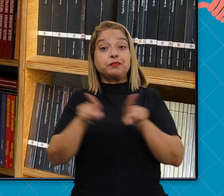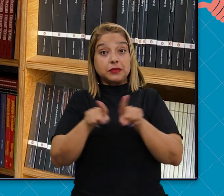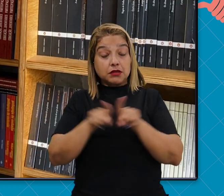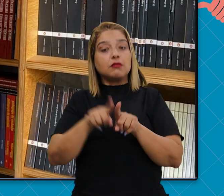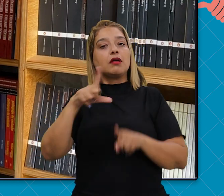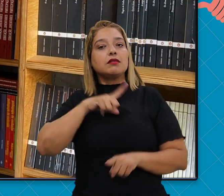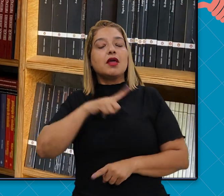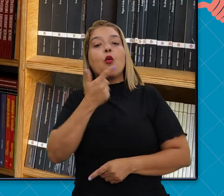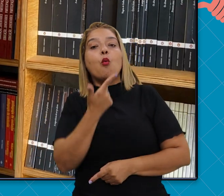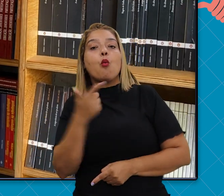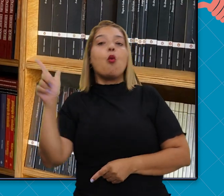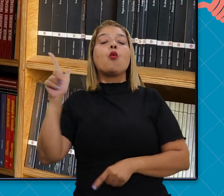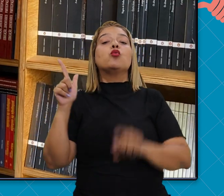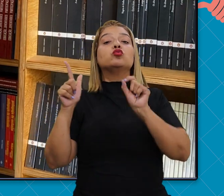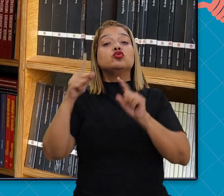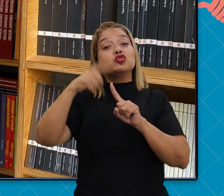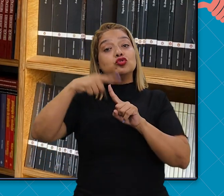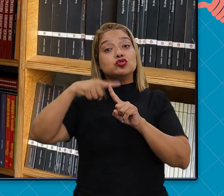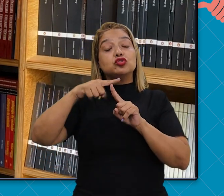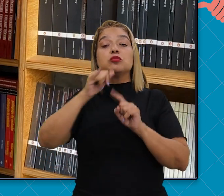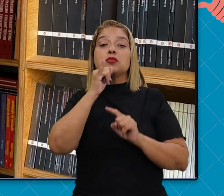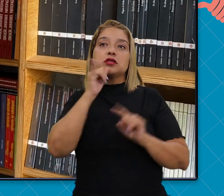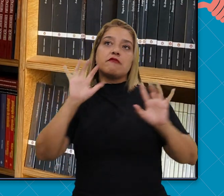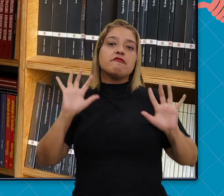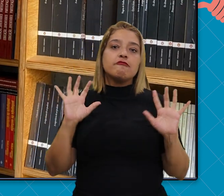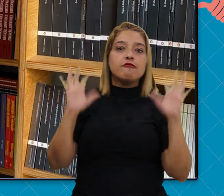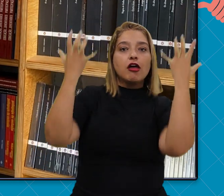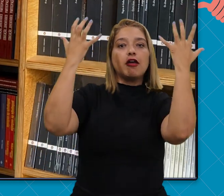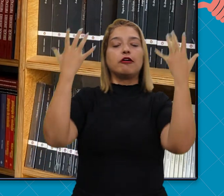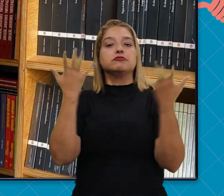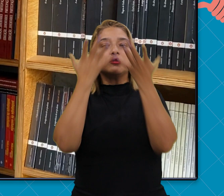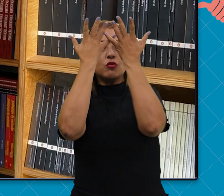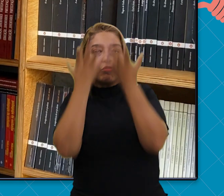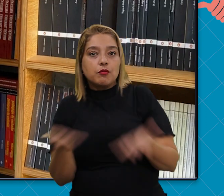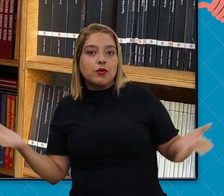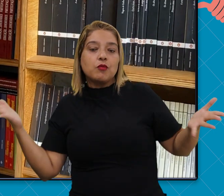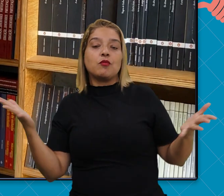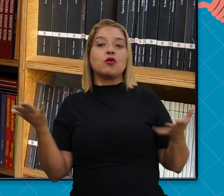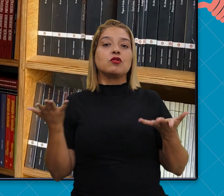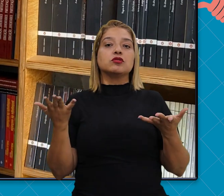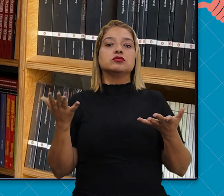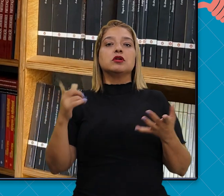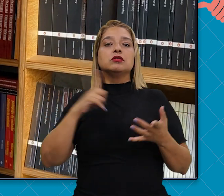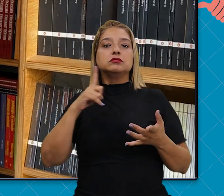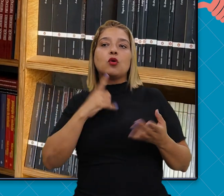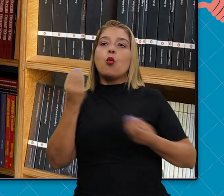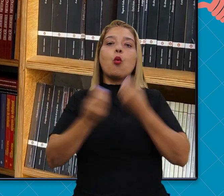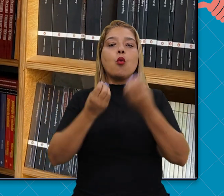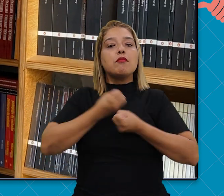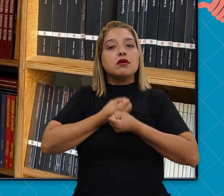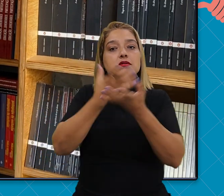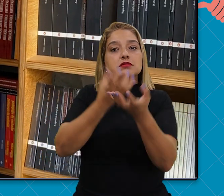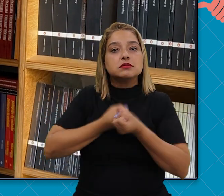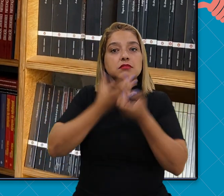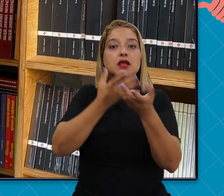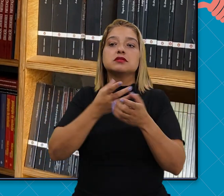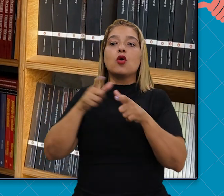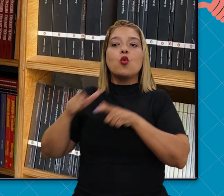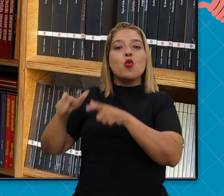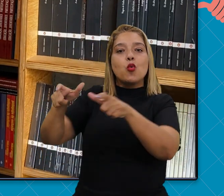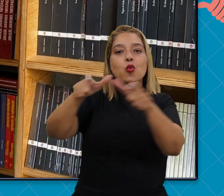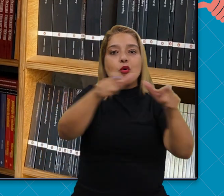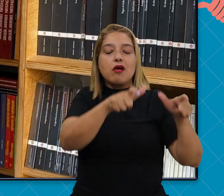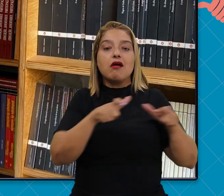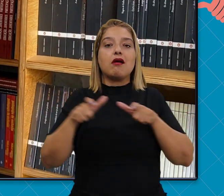patrimônio imaterial, que são festas, celebrações, formas de expressão,